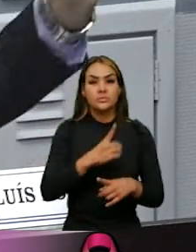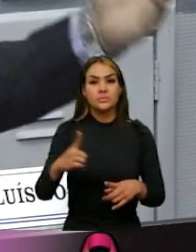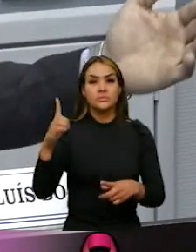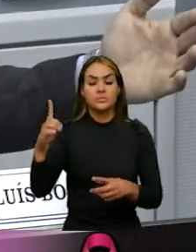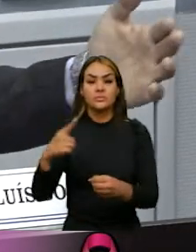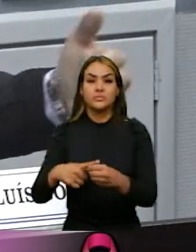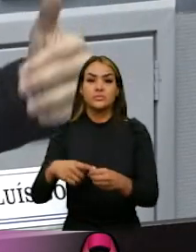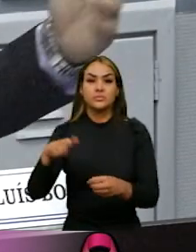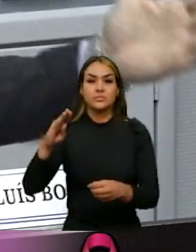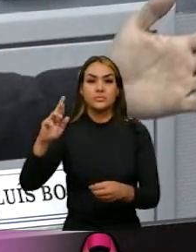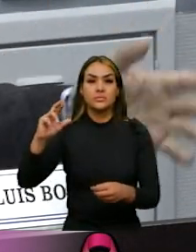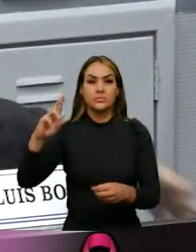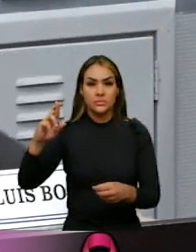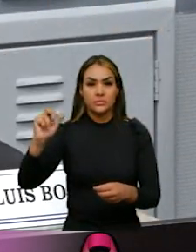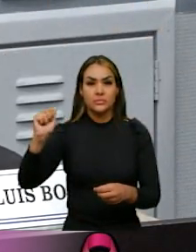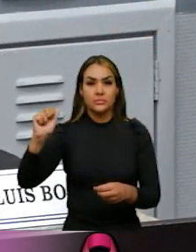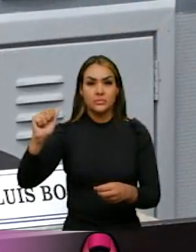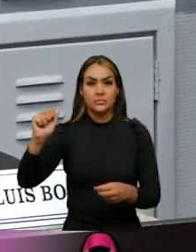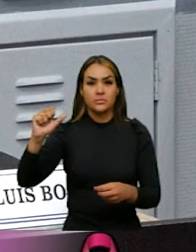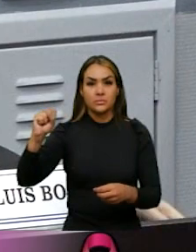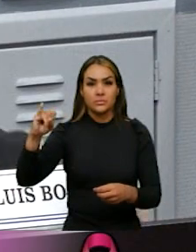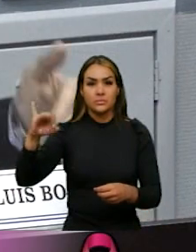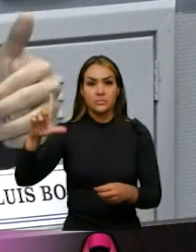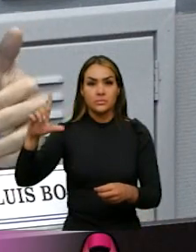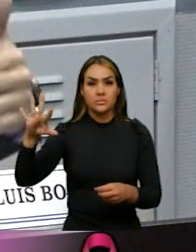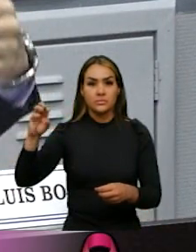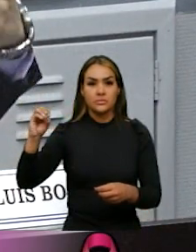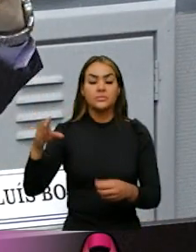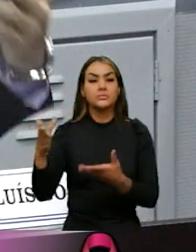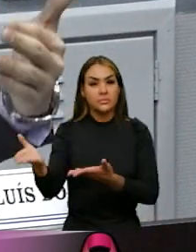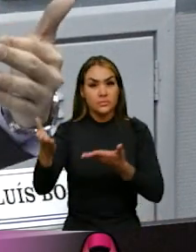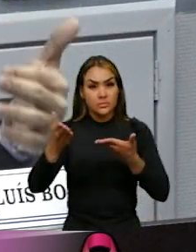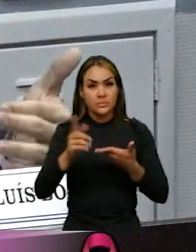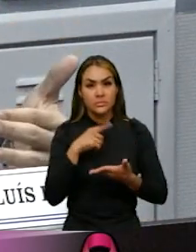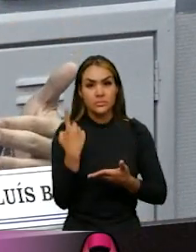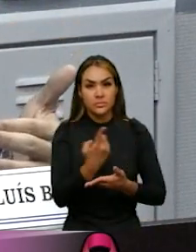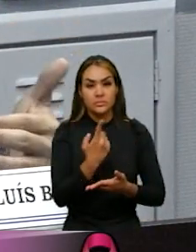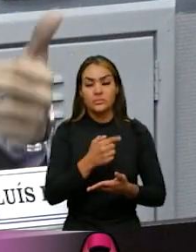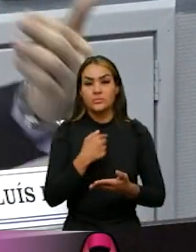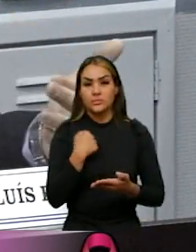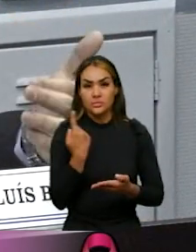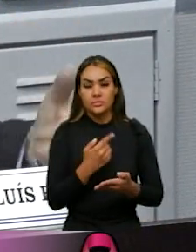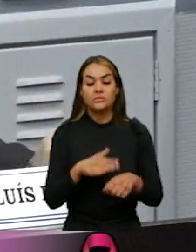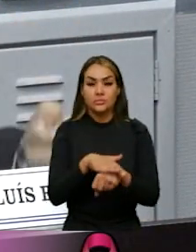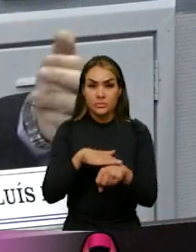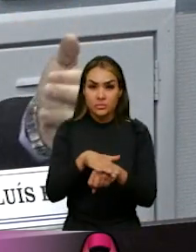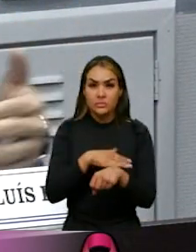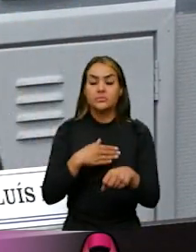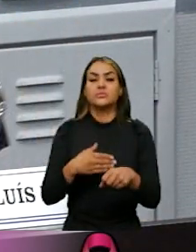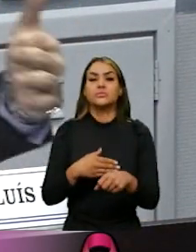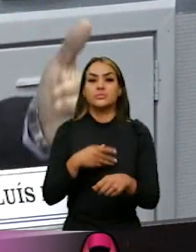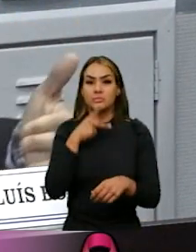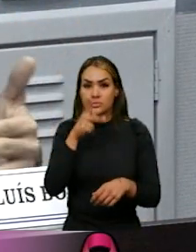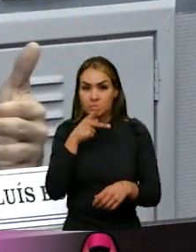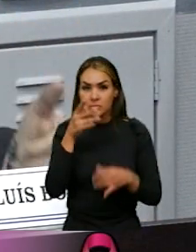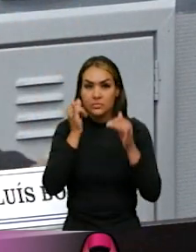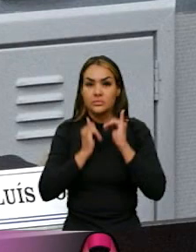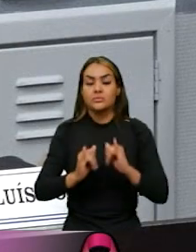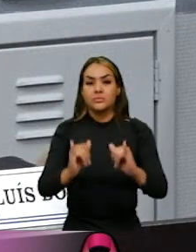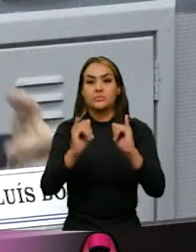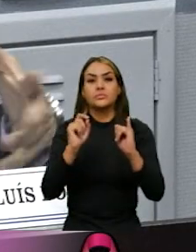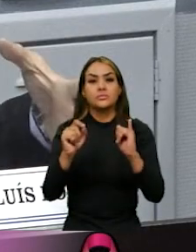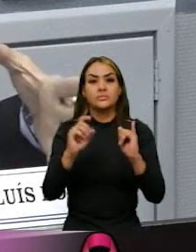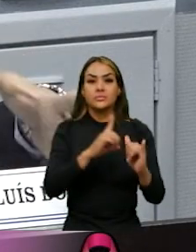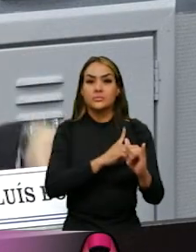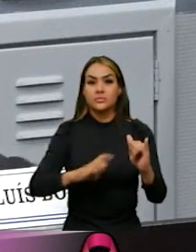Dunga, o Márcio Neres, assessor executivo da Santa Casa, onde nós levamos essa situação também, e ele também nos recebeu ali e tomou todas